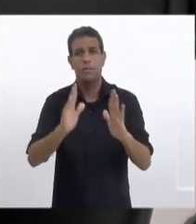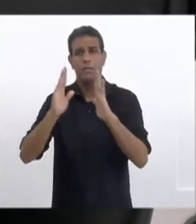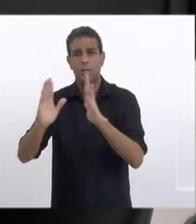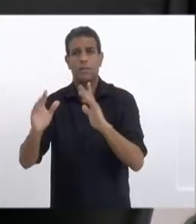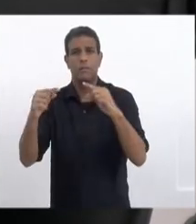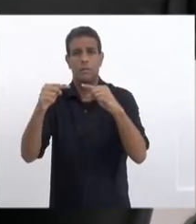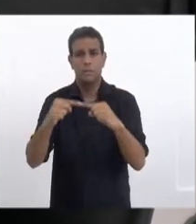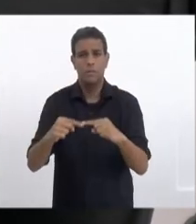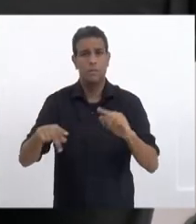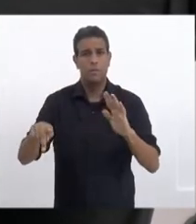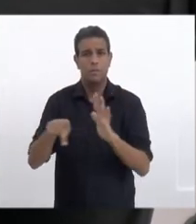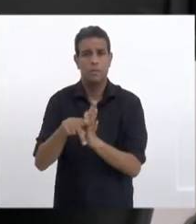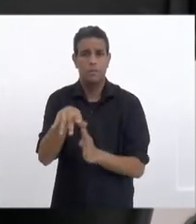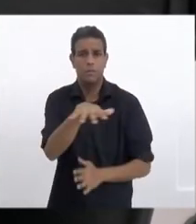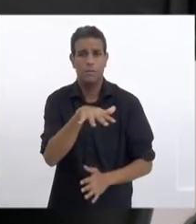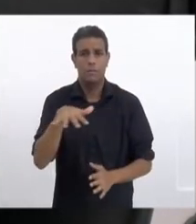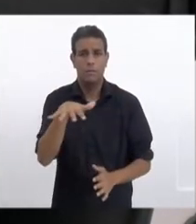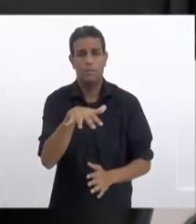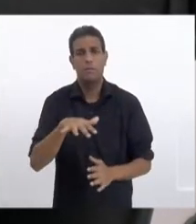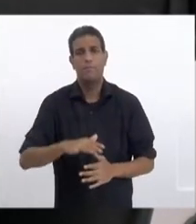várias atividades dentro do Estado.